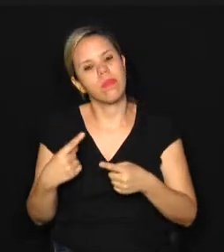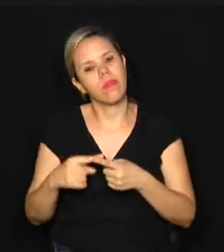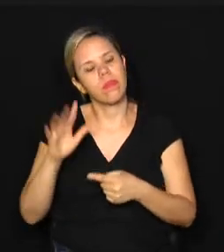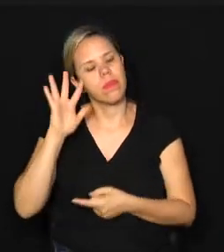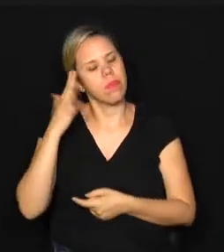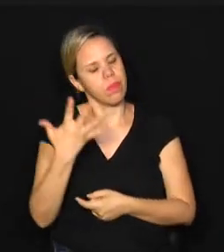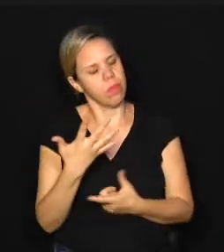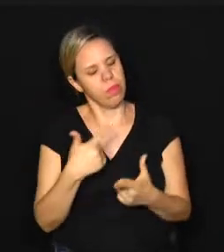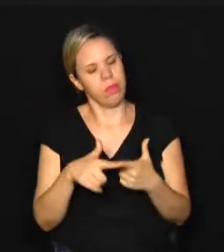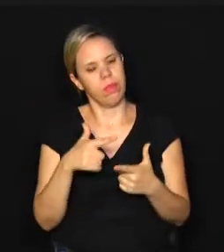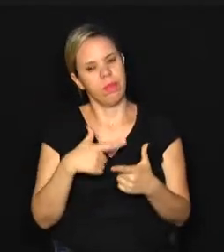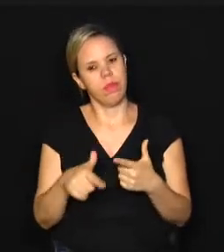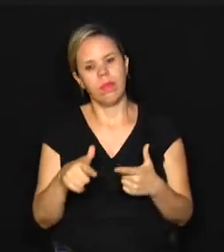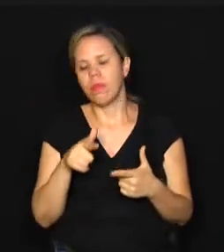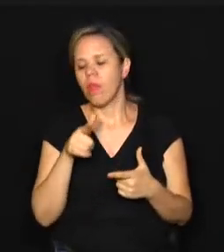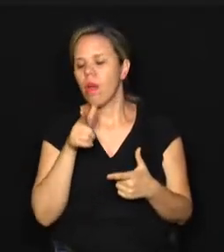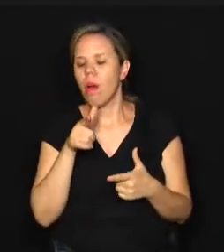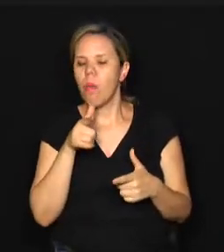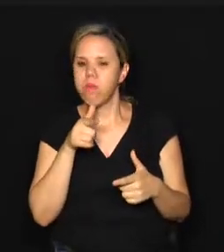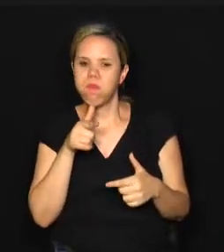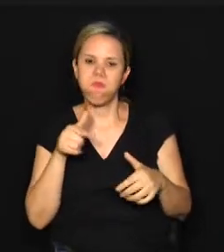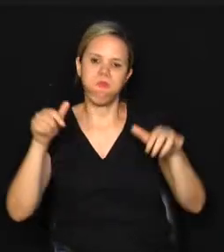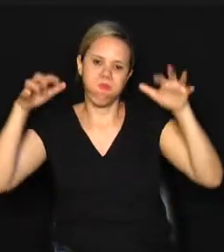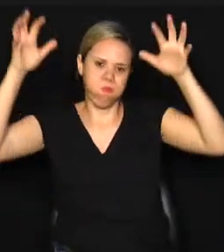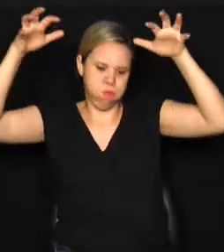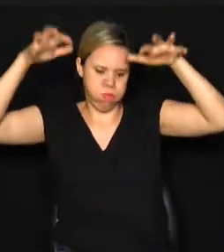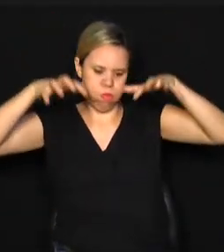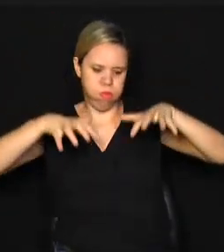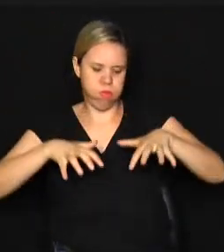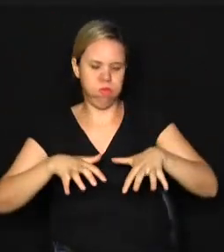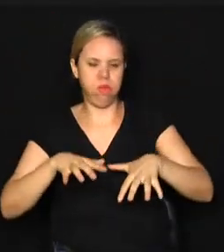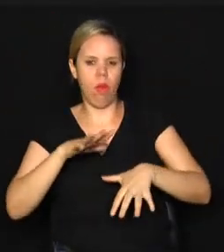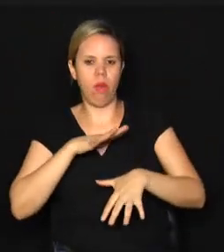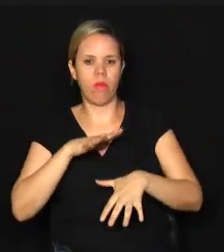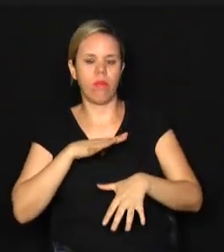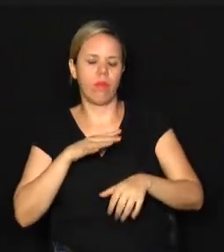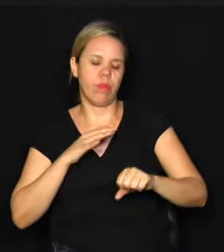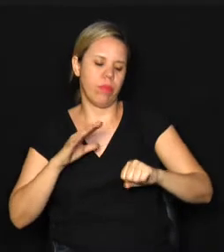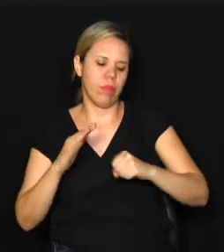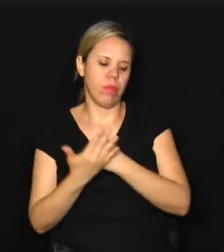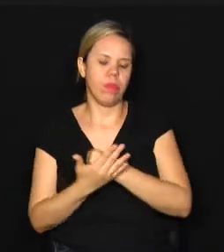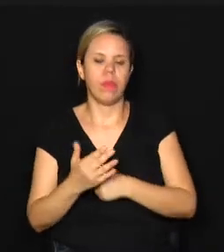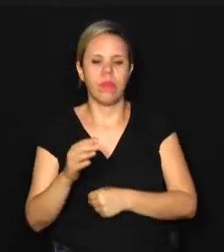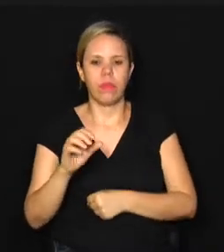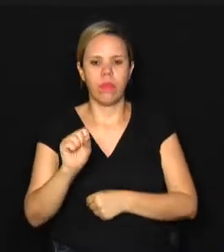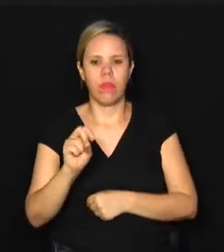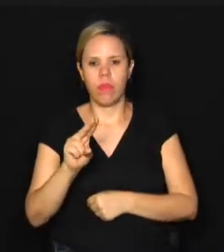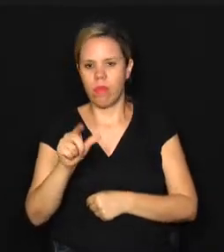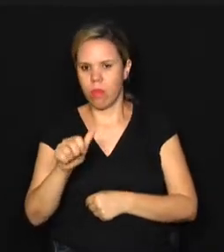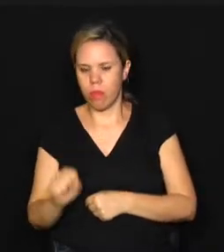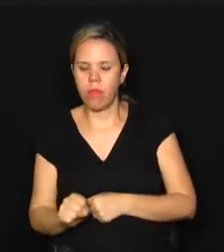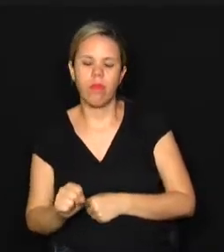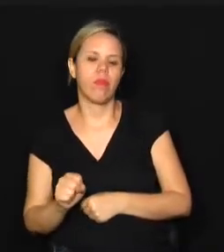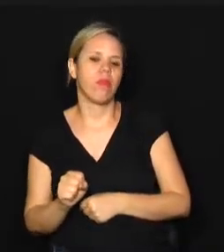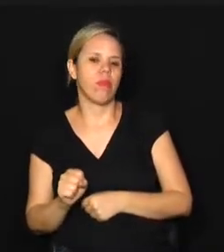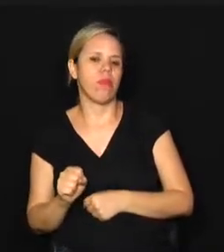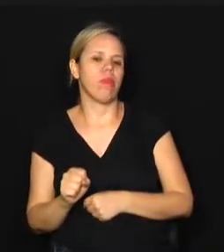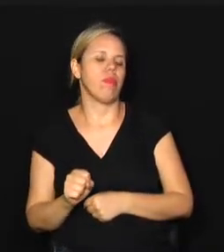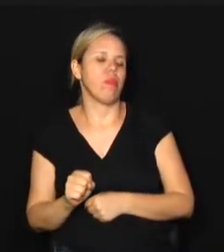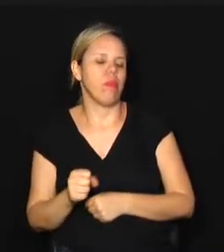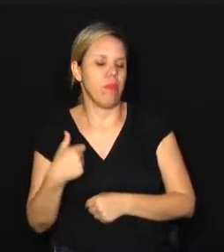resolver o problema de enchentes do distrito de Sousas e região. Eu